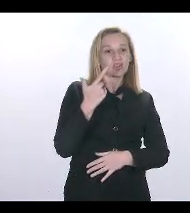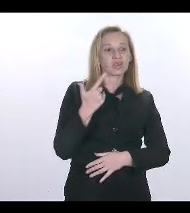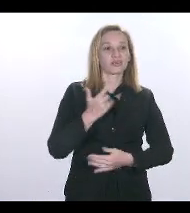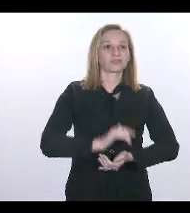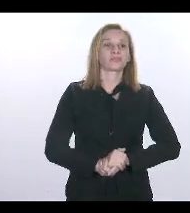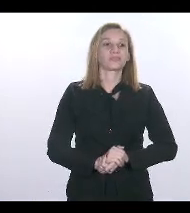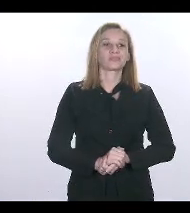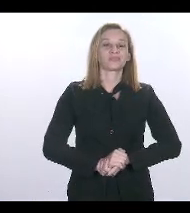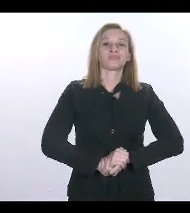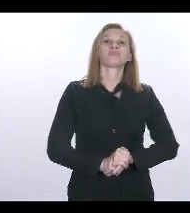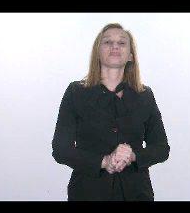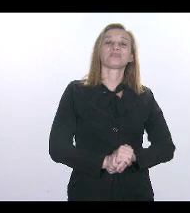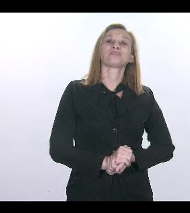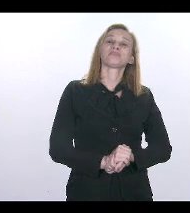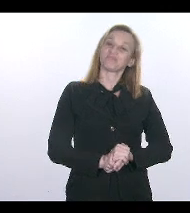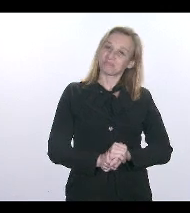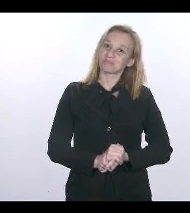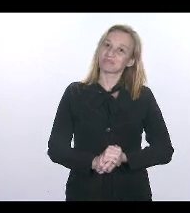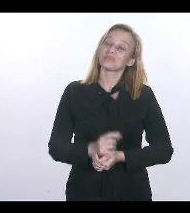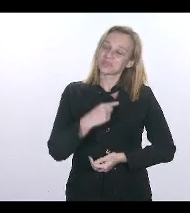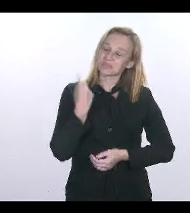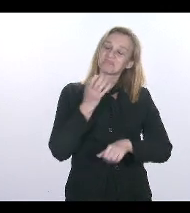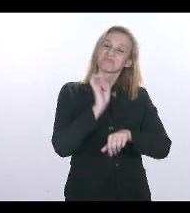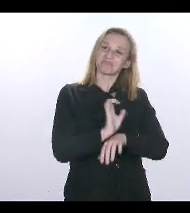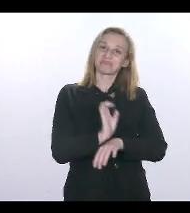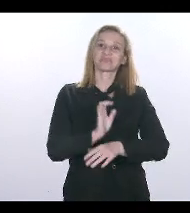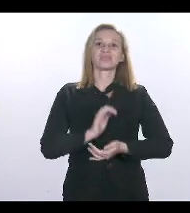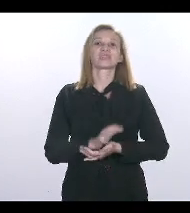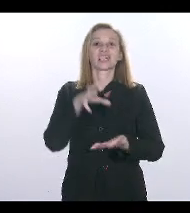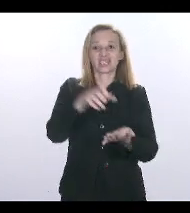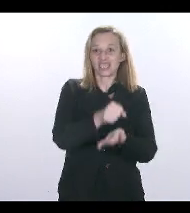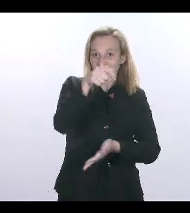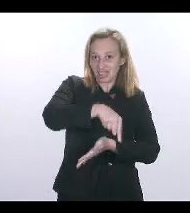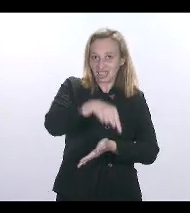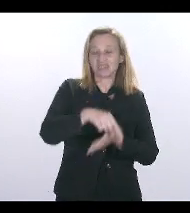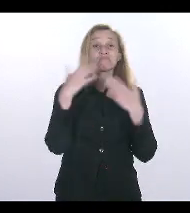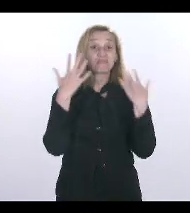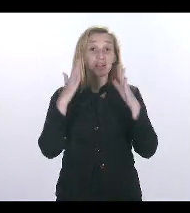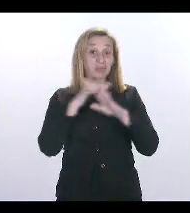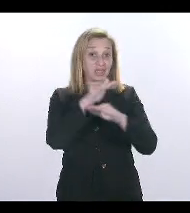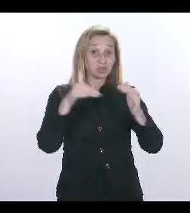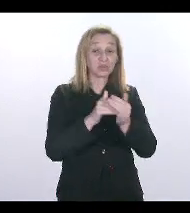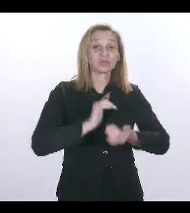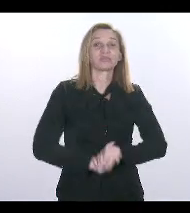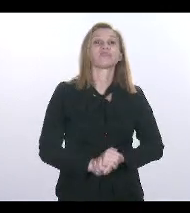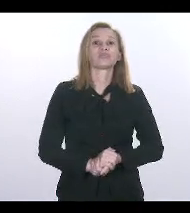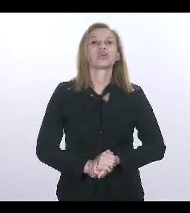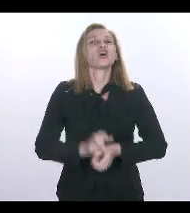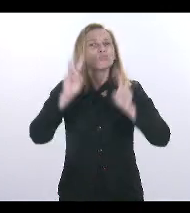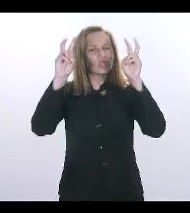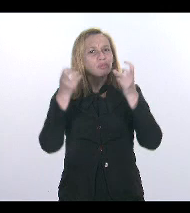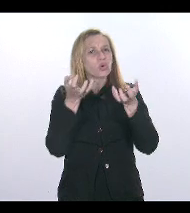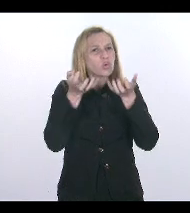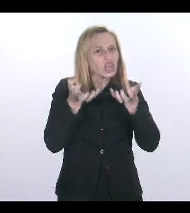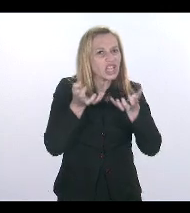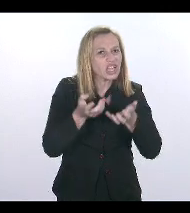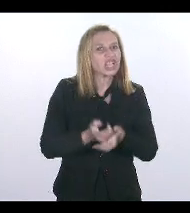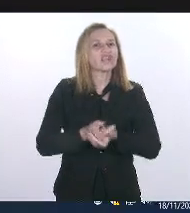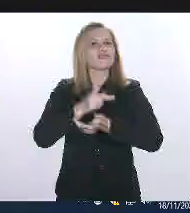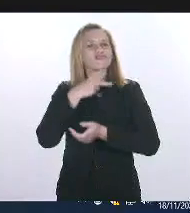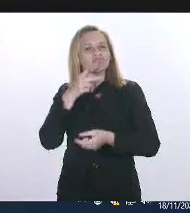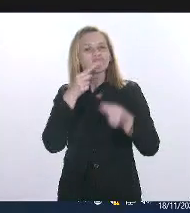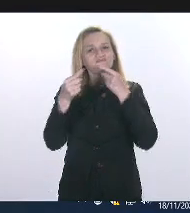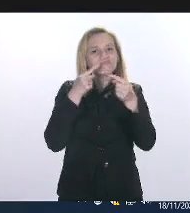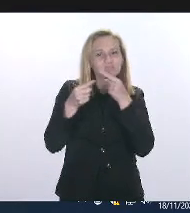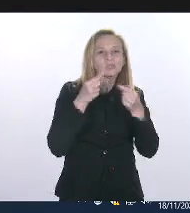das nossas cidades e, consequentemente, do nosso Estado. Então, deixar registrado aqui meus parabéns a todos. Mas sobre o tema que eu queria trazer para a